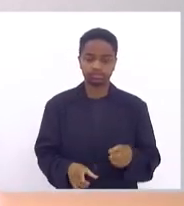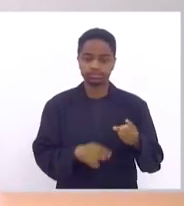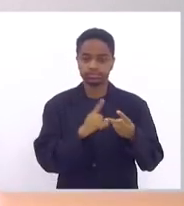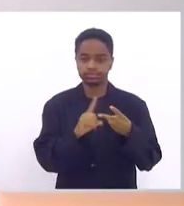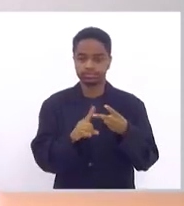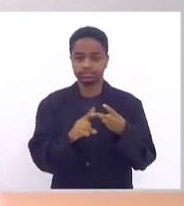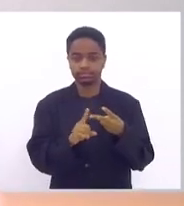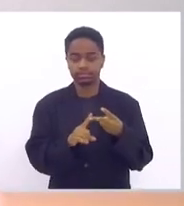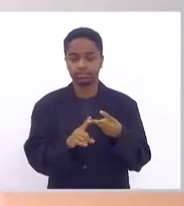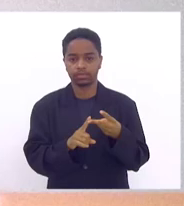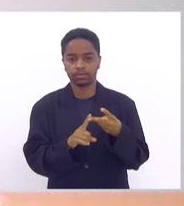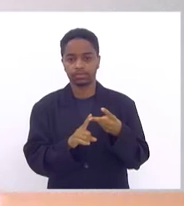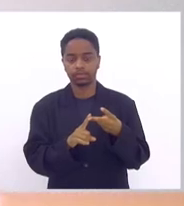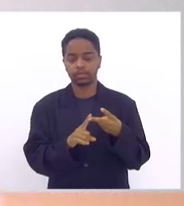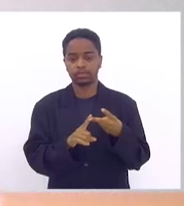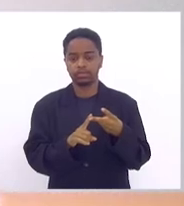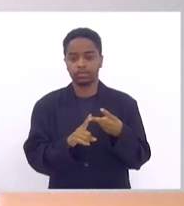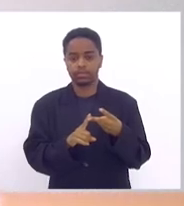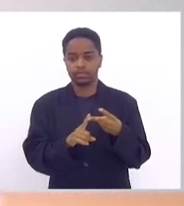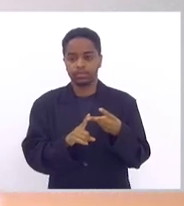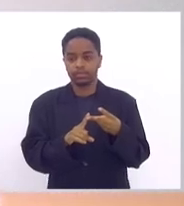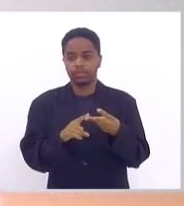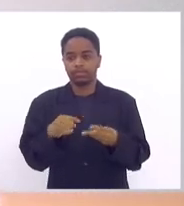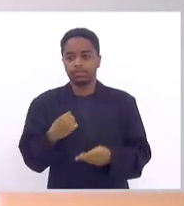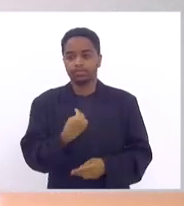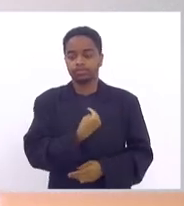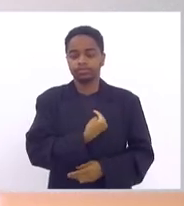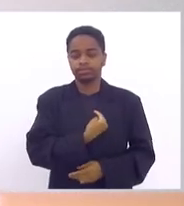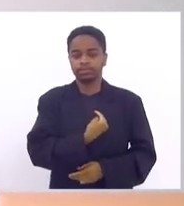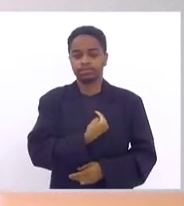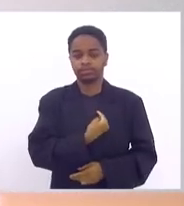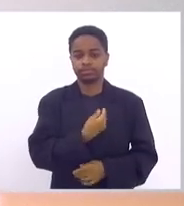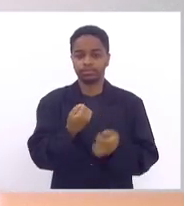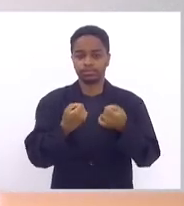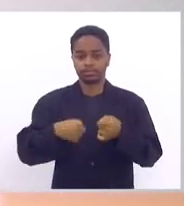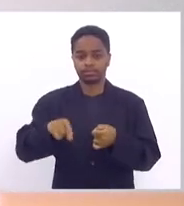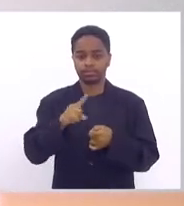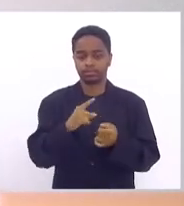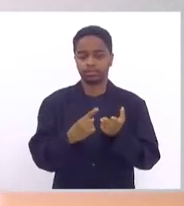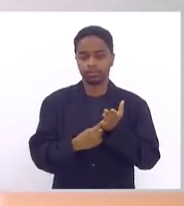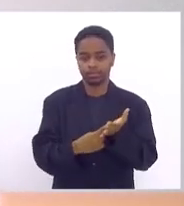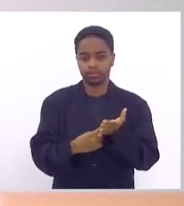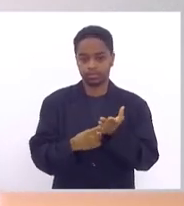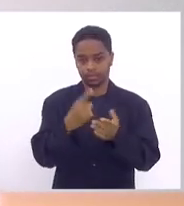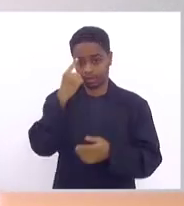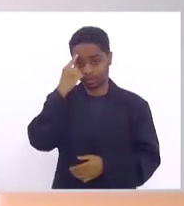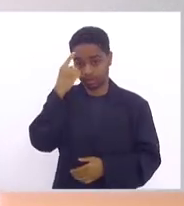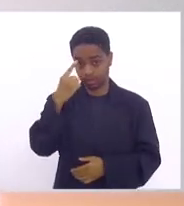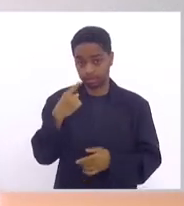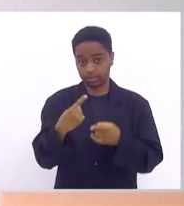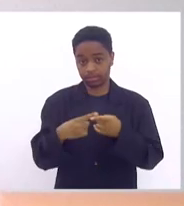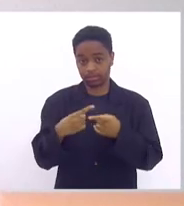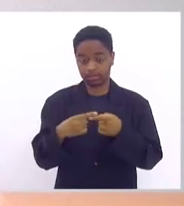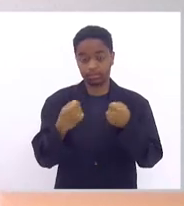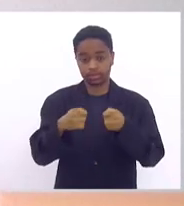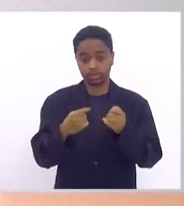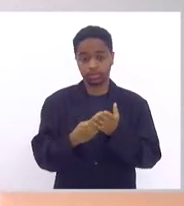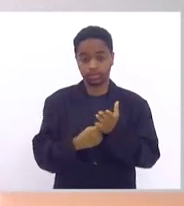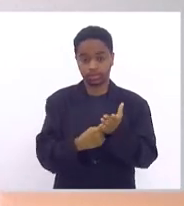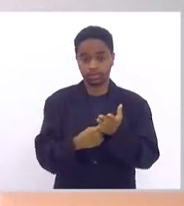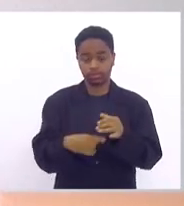lugar nós não temos que ter compromisso com esta ideia nós temos que ter compromisso com uma